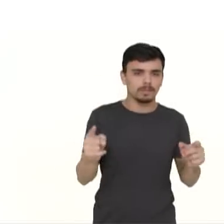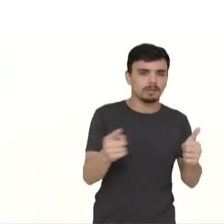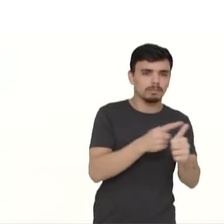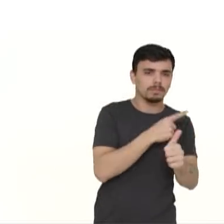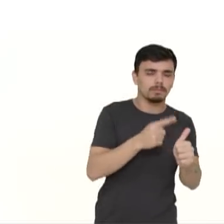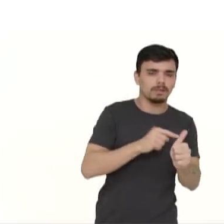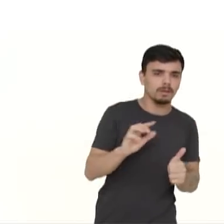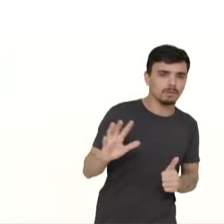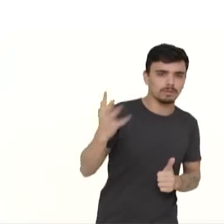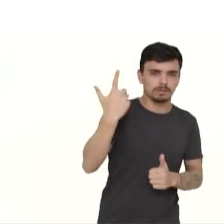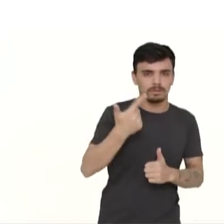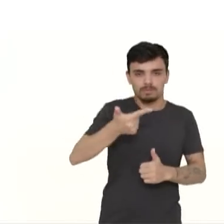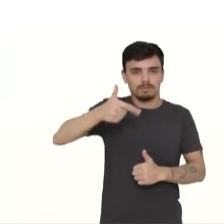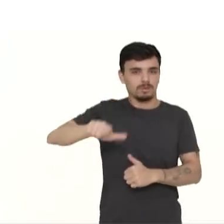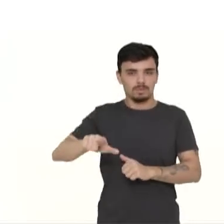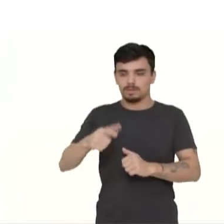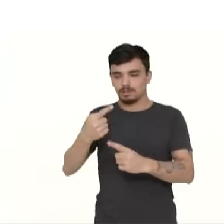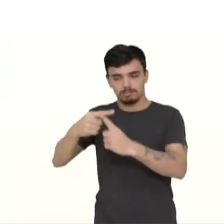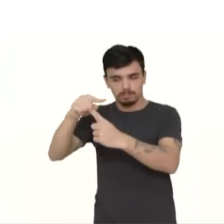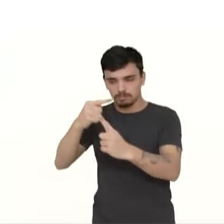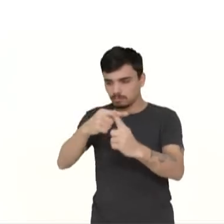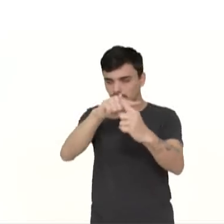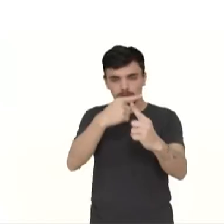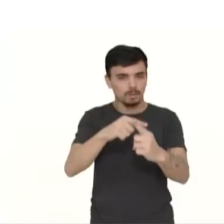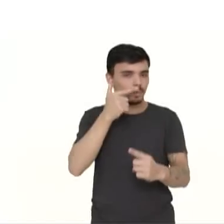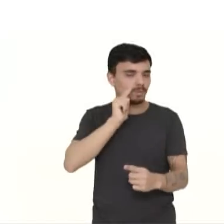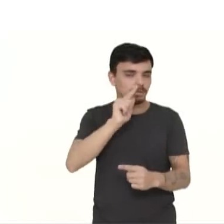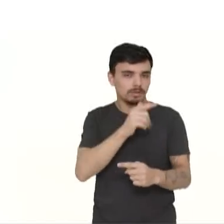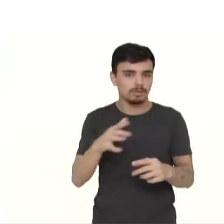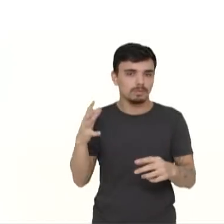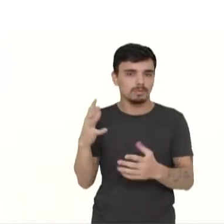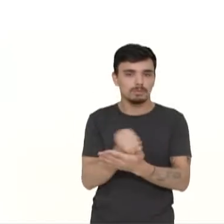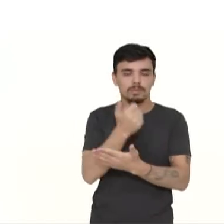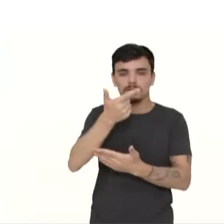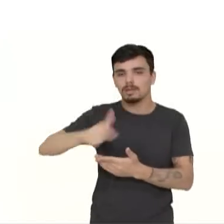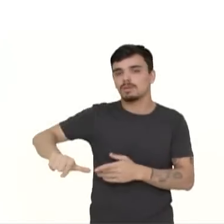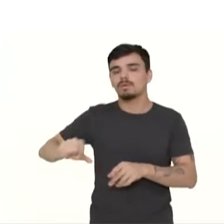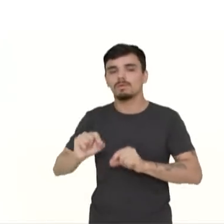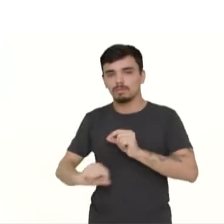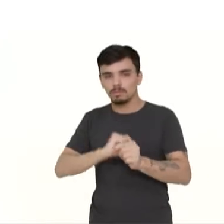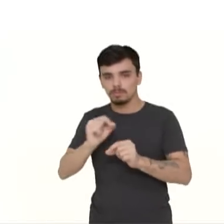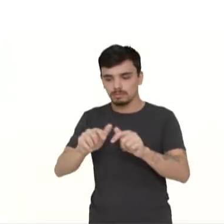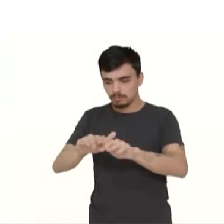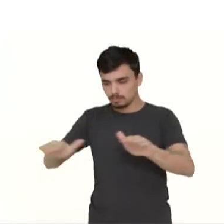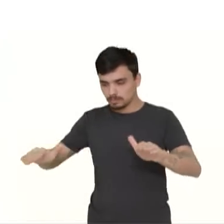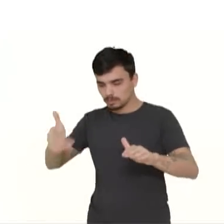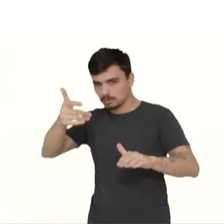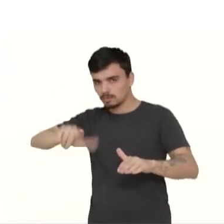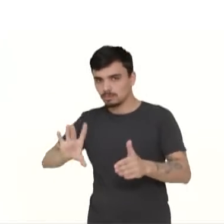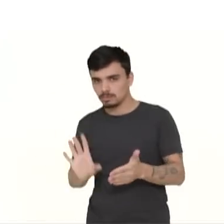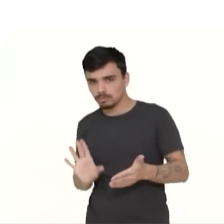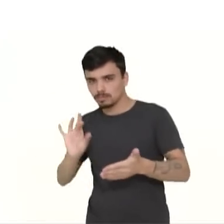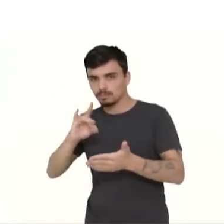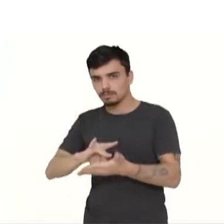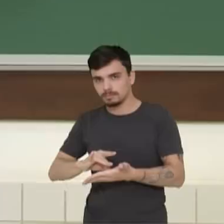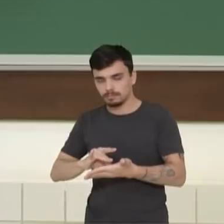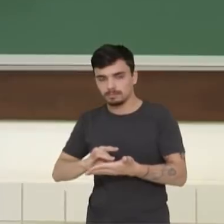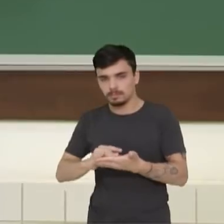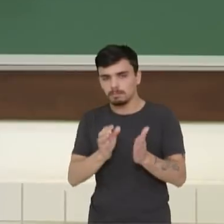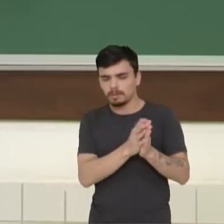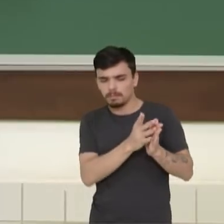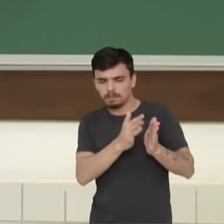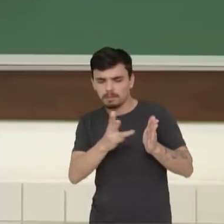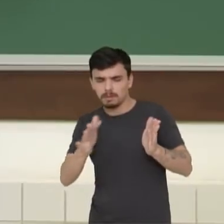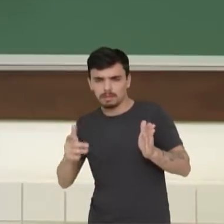expedição, nenhuma outra cruzada conseguiu recuperar, né, a Terra Santa definitivamente, né, durante todo